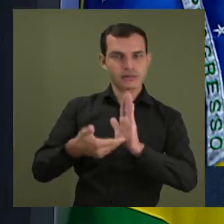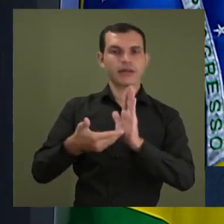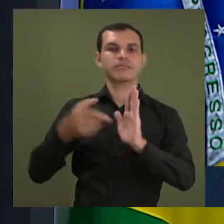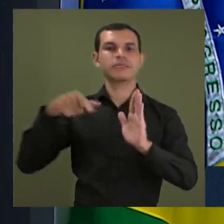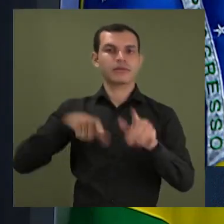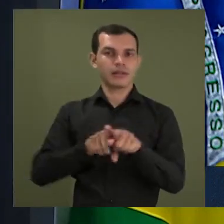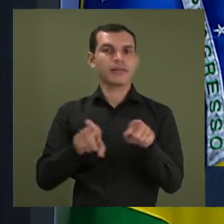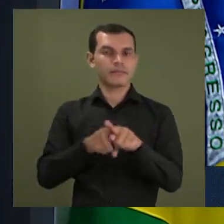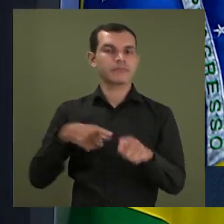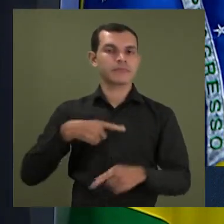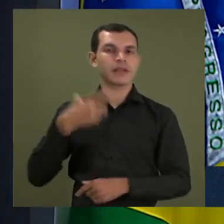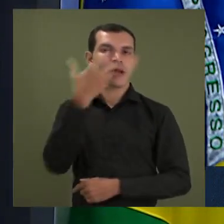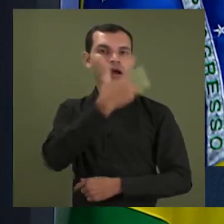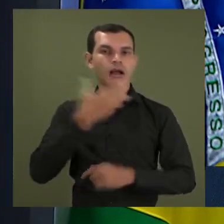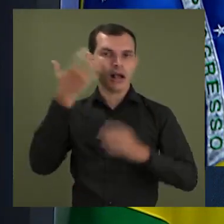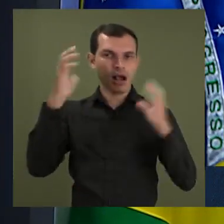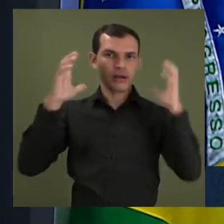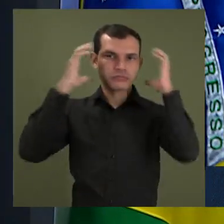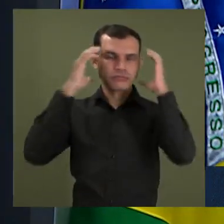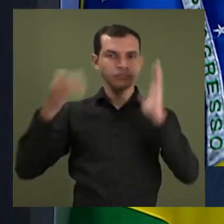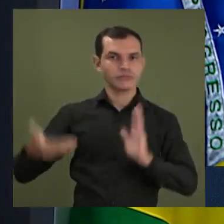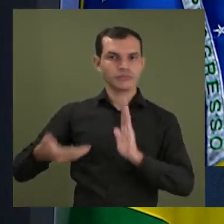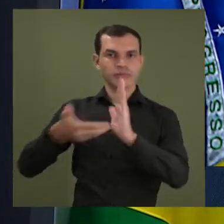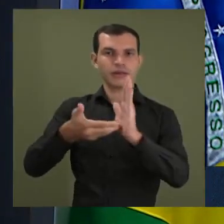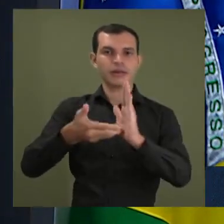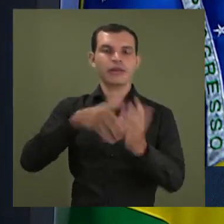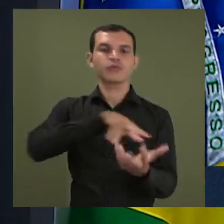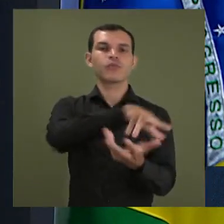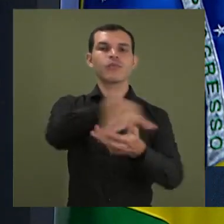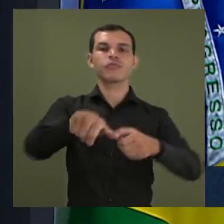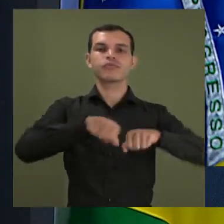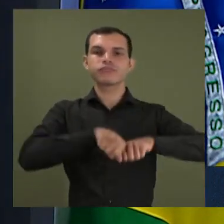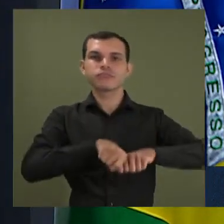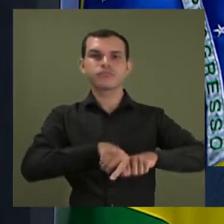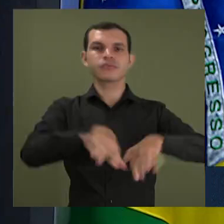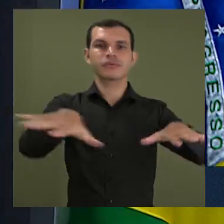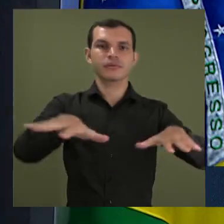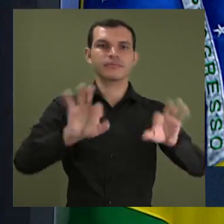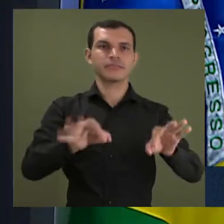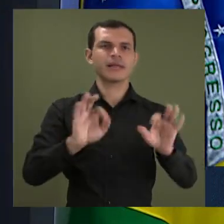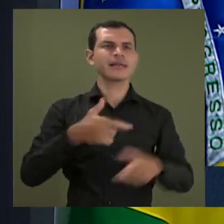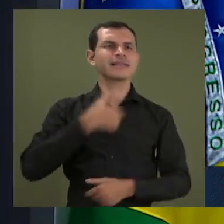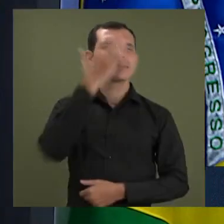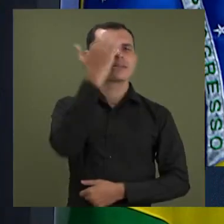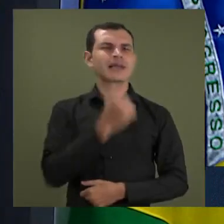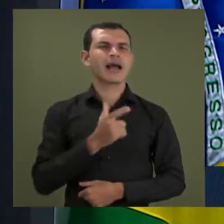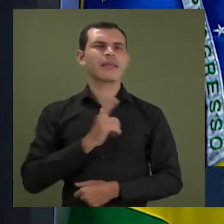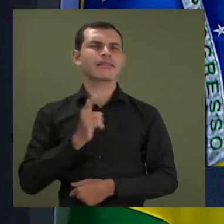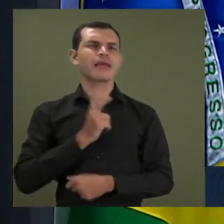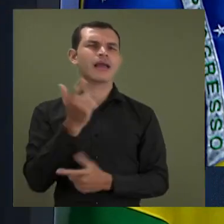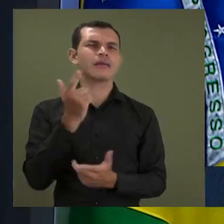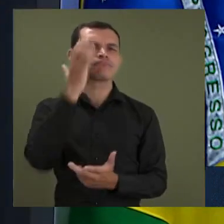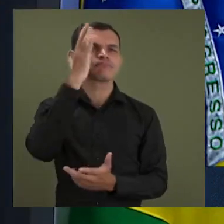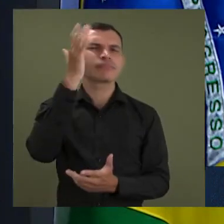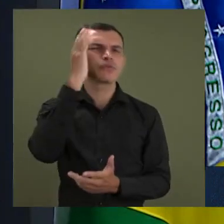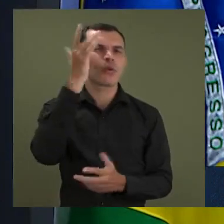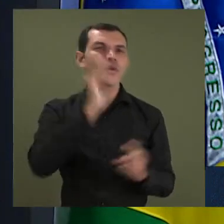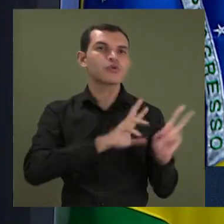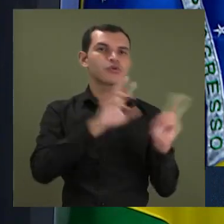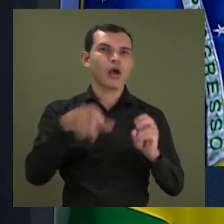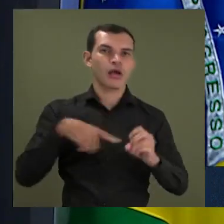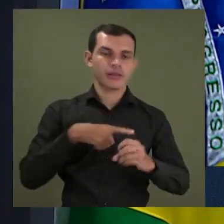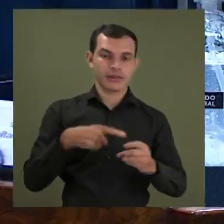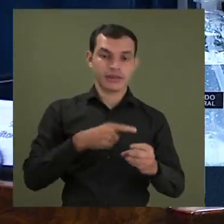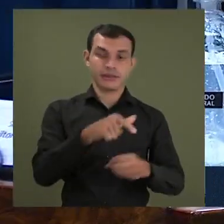do Senado para o mundo. Olha, sabe aquela teoria, senador Hamilton Mourão, do sapo na